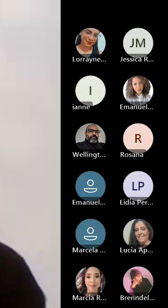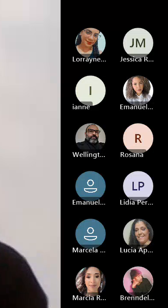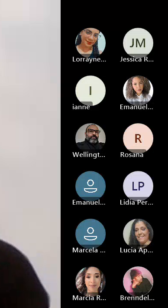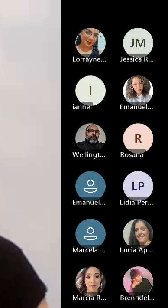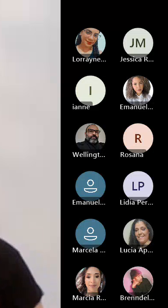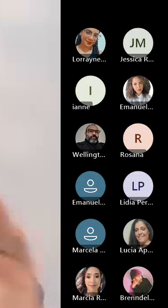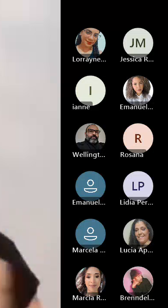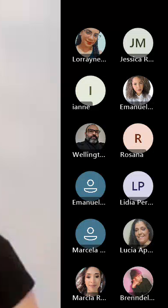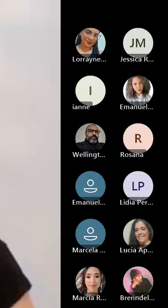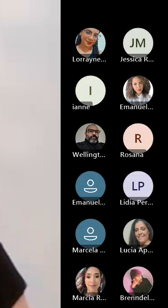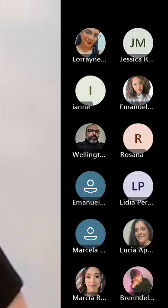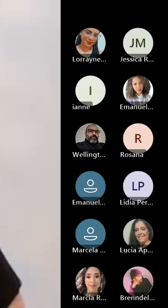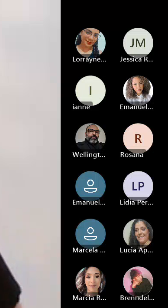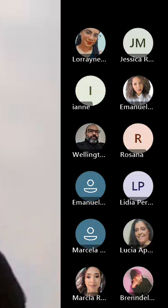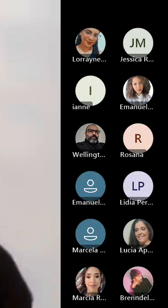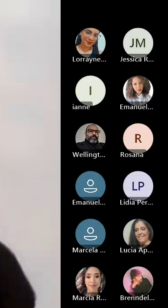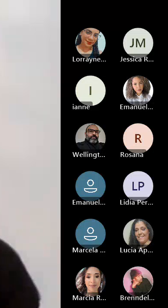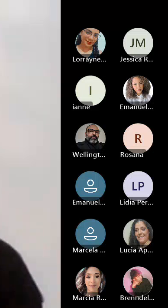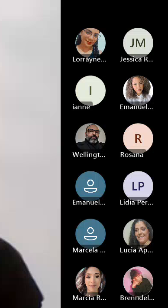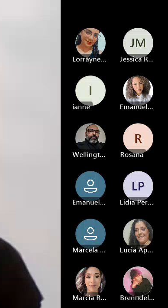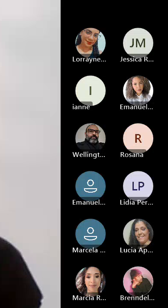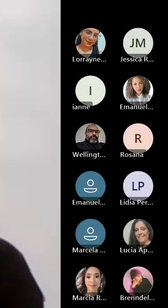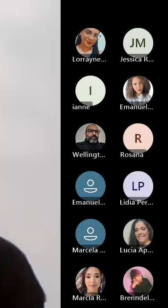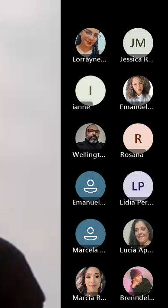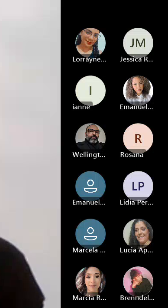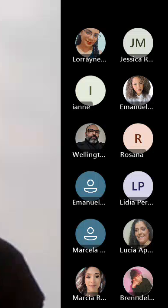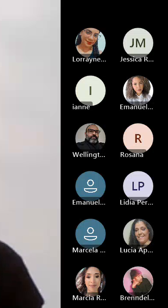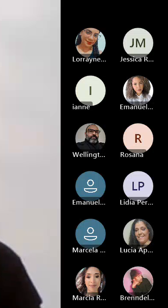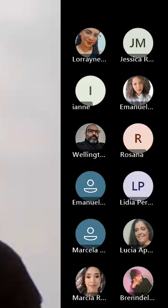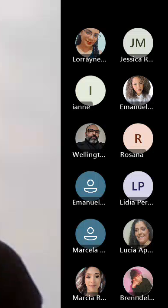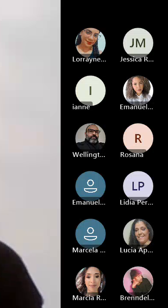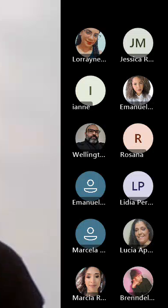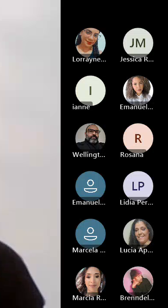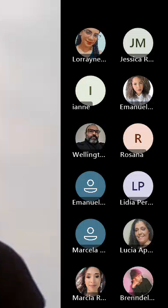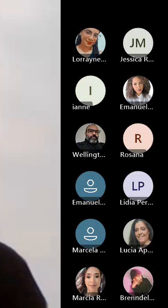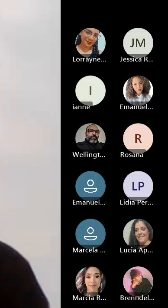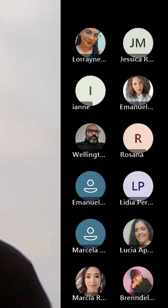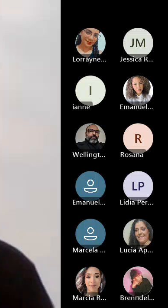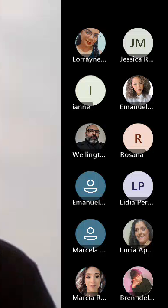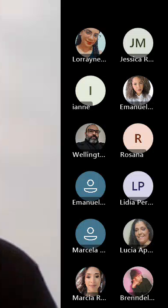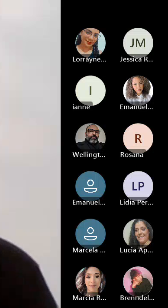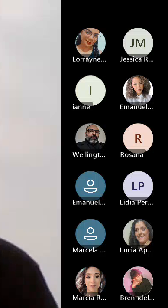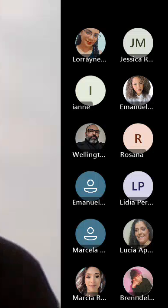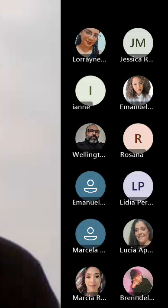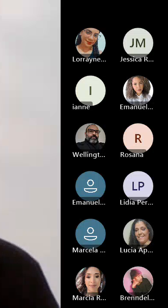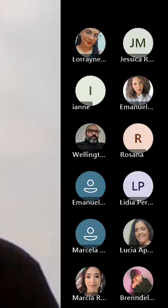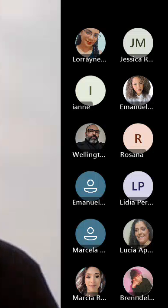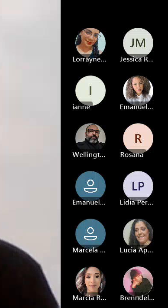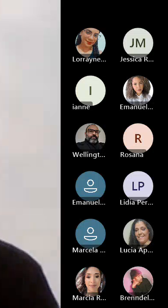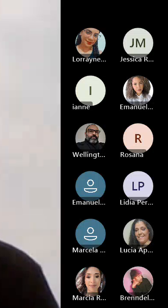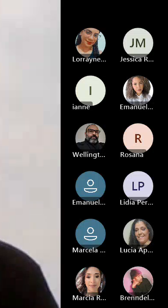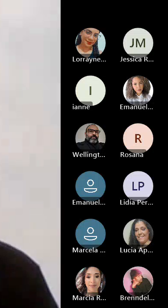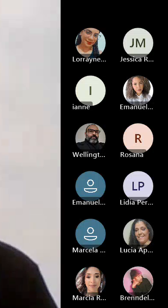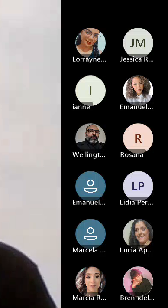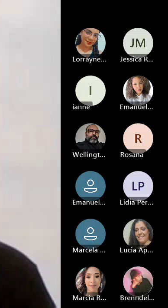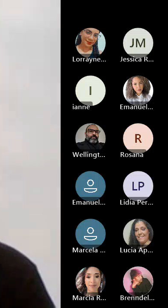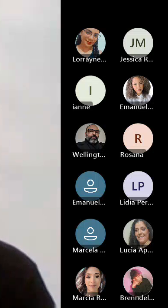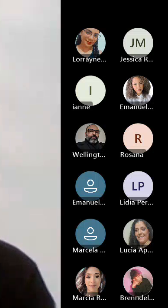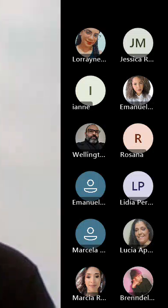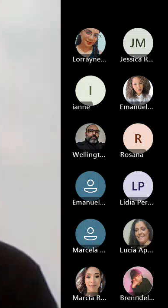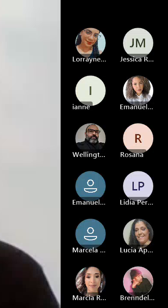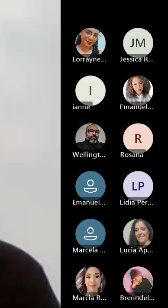algo mais geral, tá? Tá, joia. A unidade 3, então, a gente vai fazer essa unidade 3 em janeiro. Então,